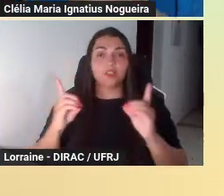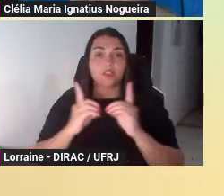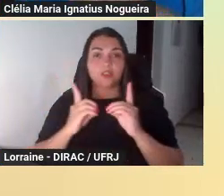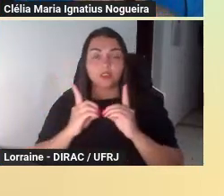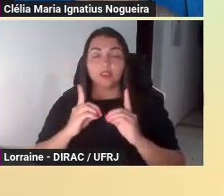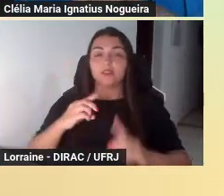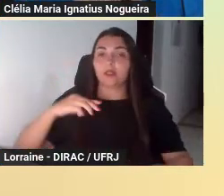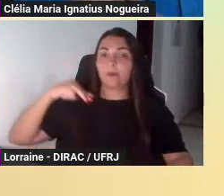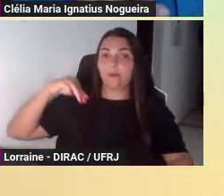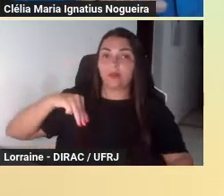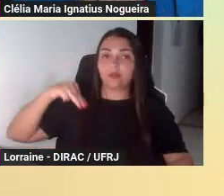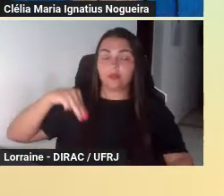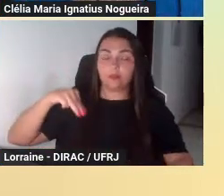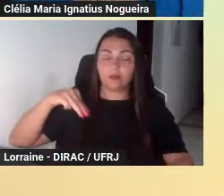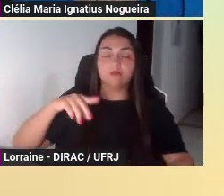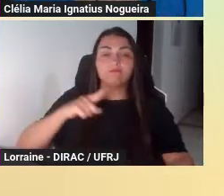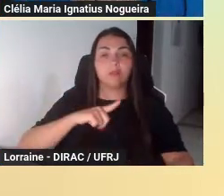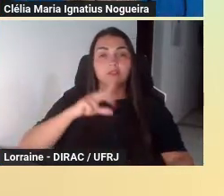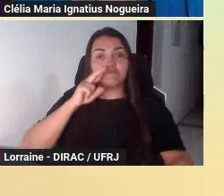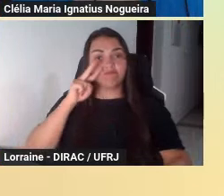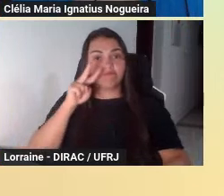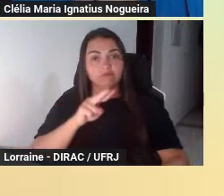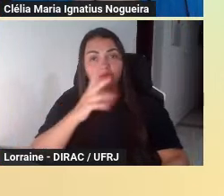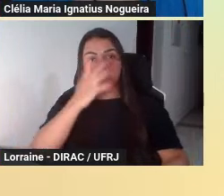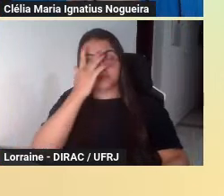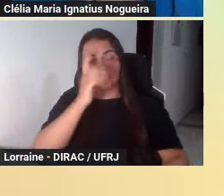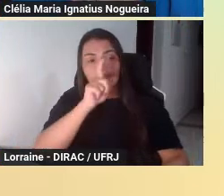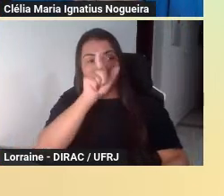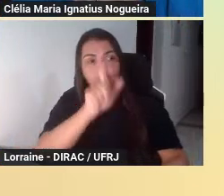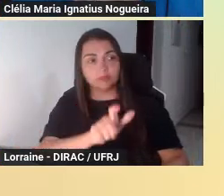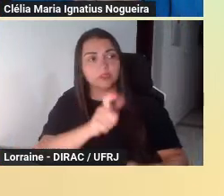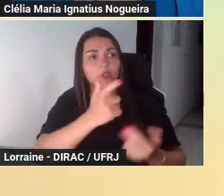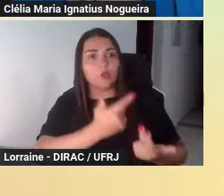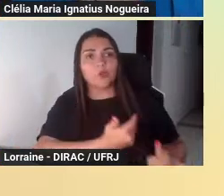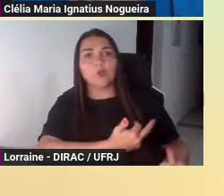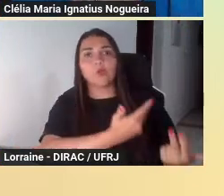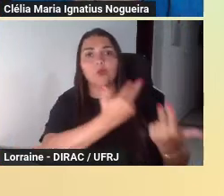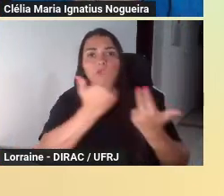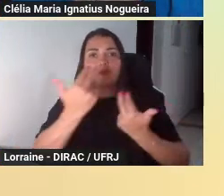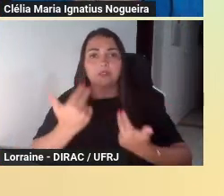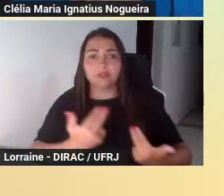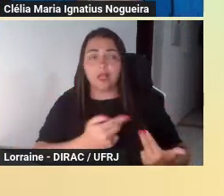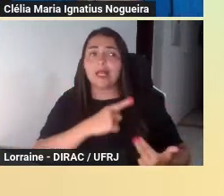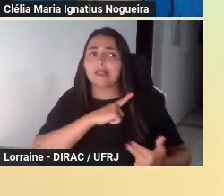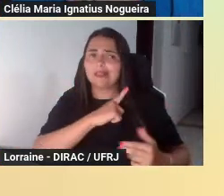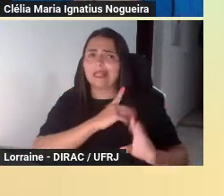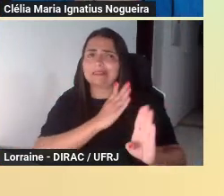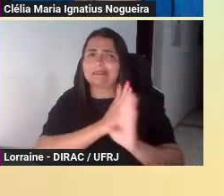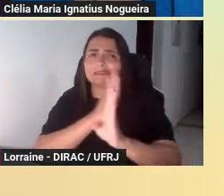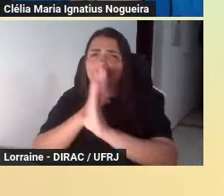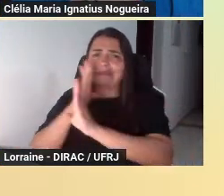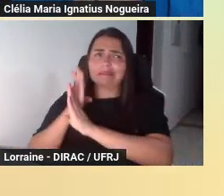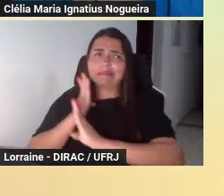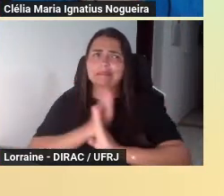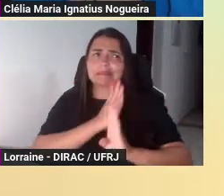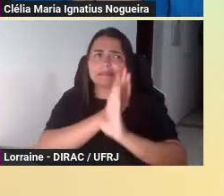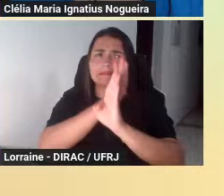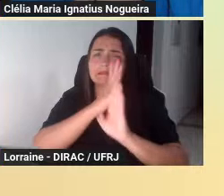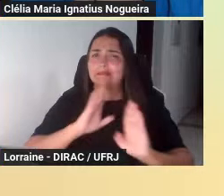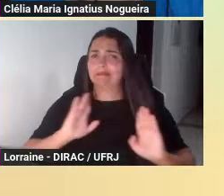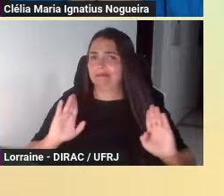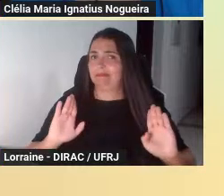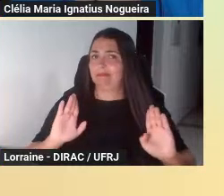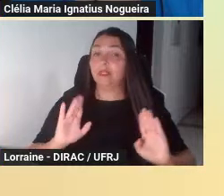matemática, por considerar sempre um sujeito universal, têm lacunas. E essa nossa pesquisa já